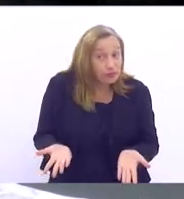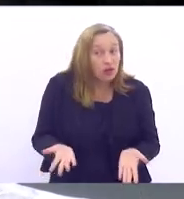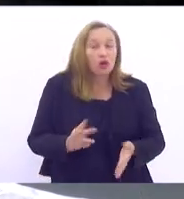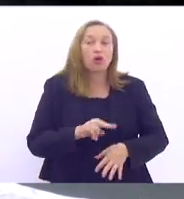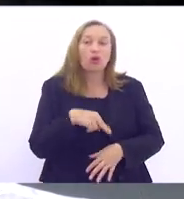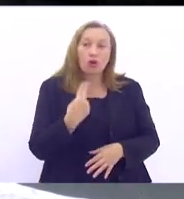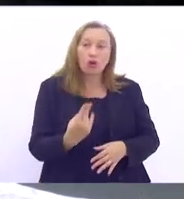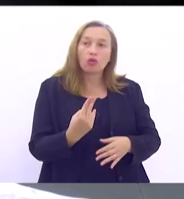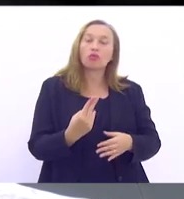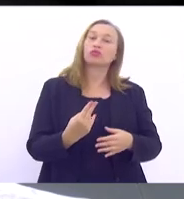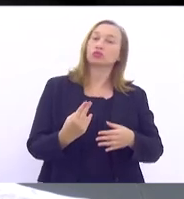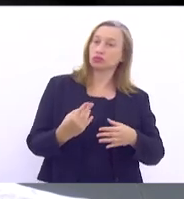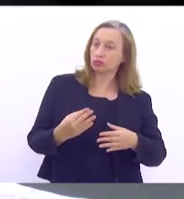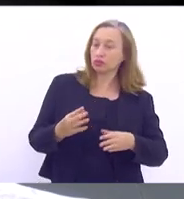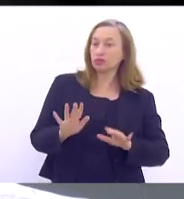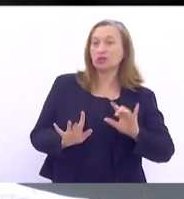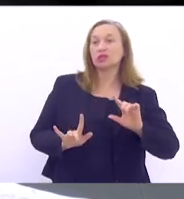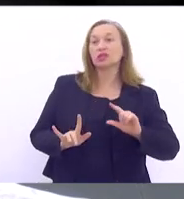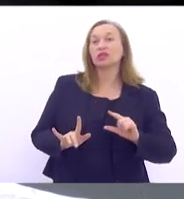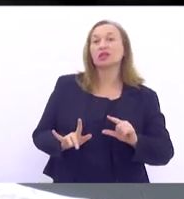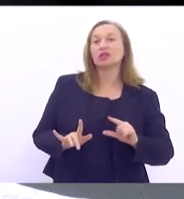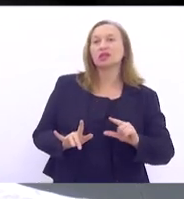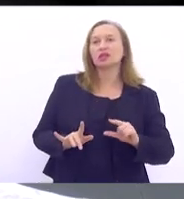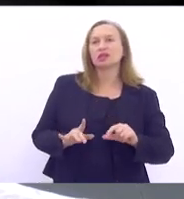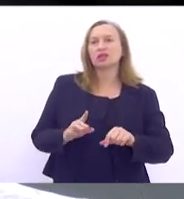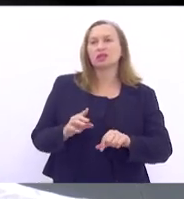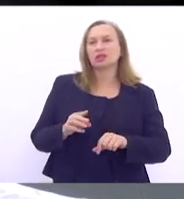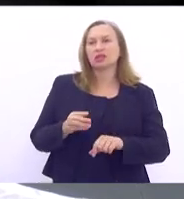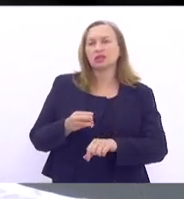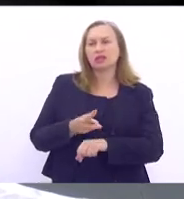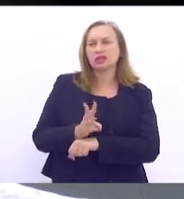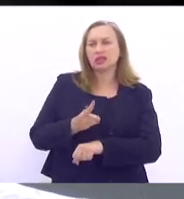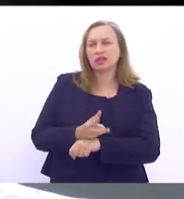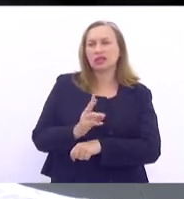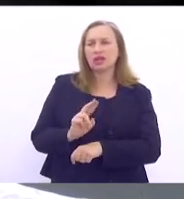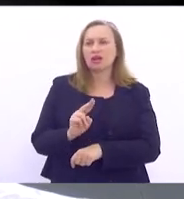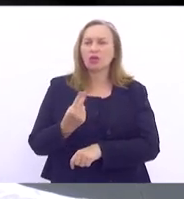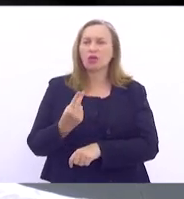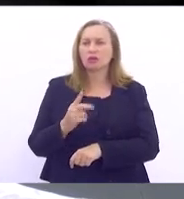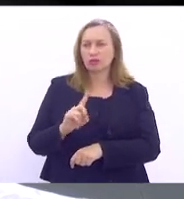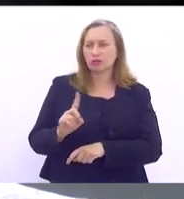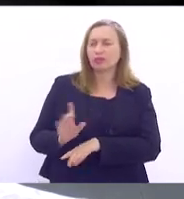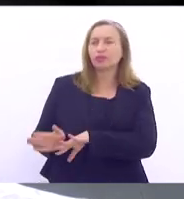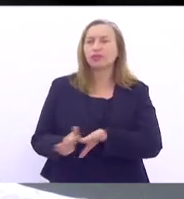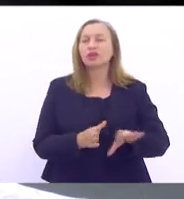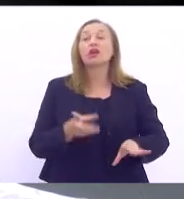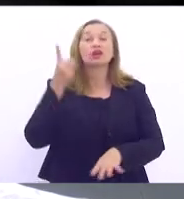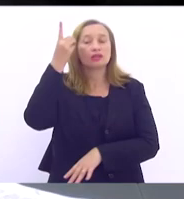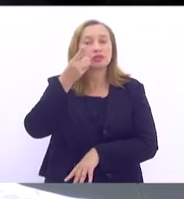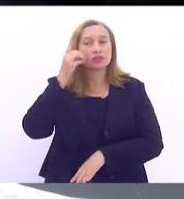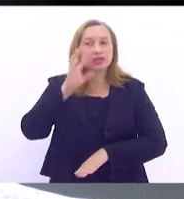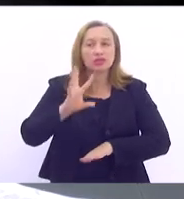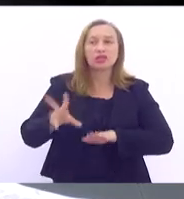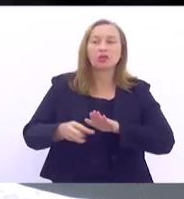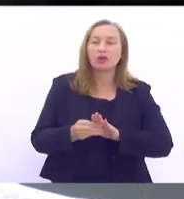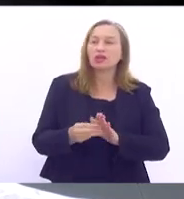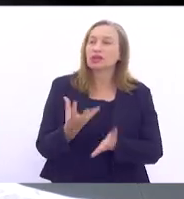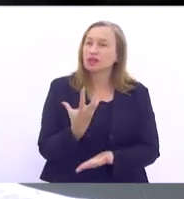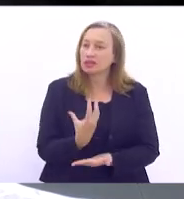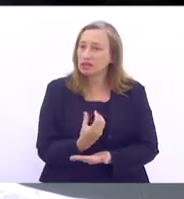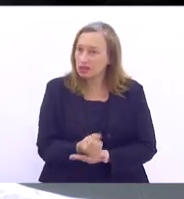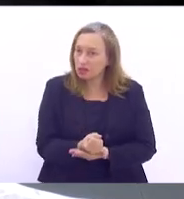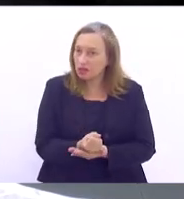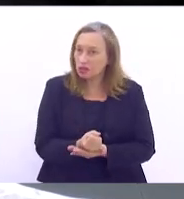terceirizados, etc. E o deputado, na emenda, né, ele, nas emendas acatadas, é